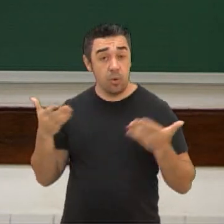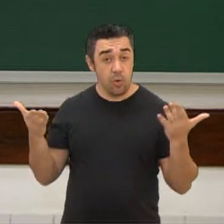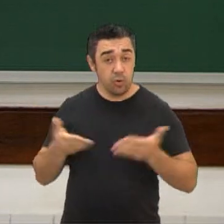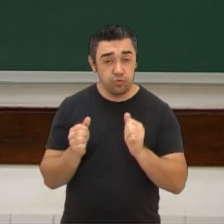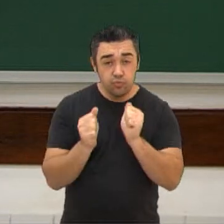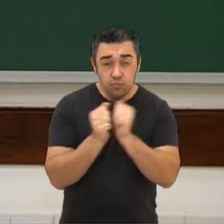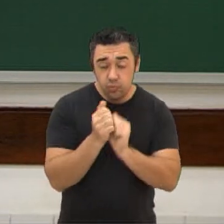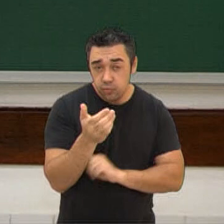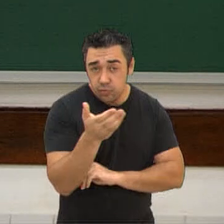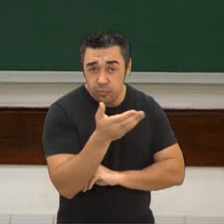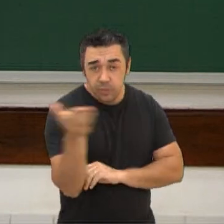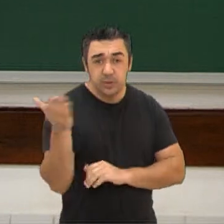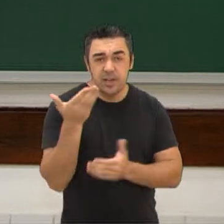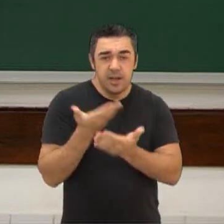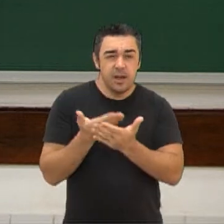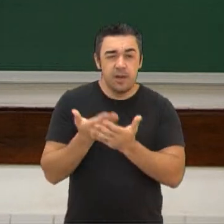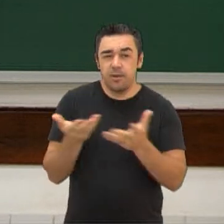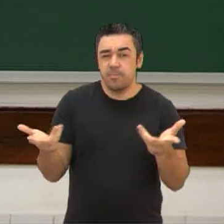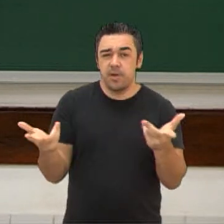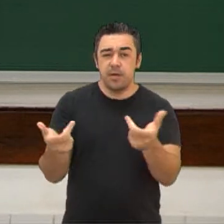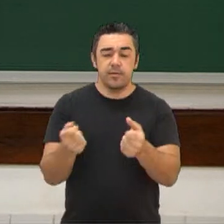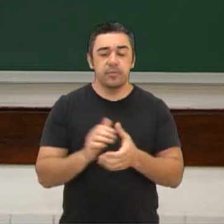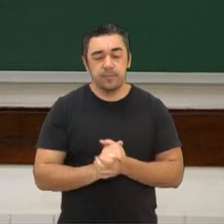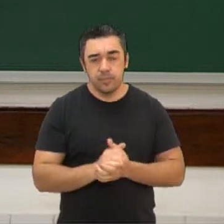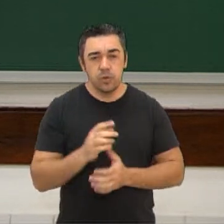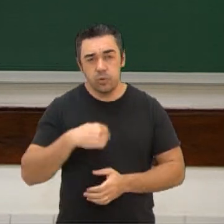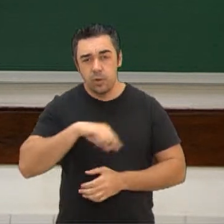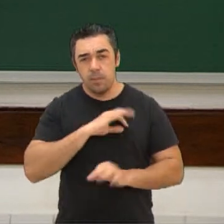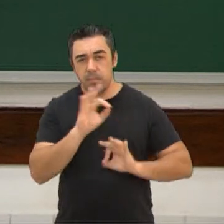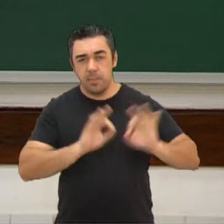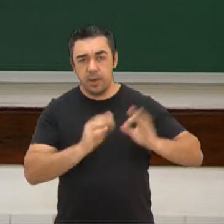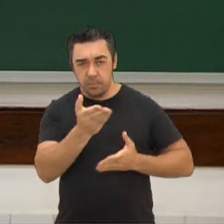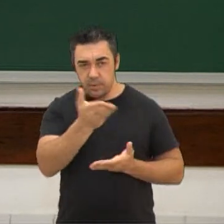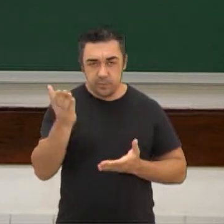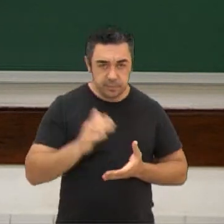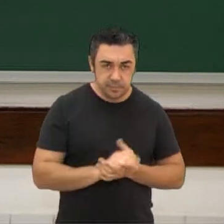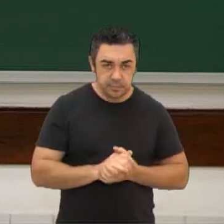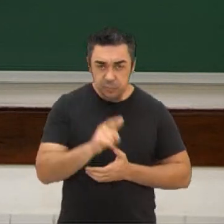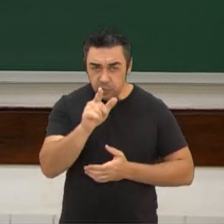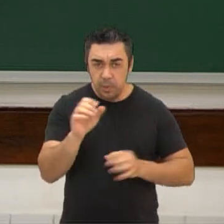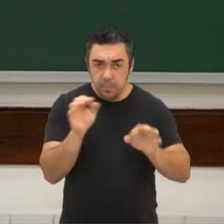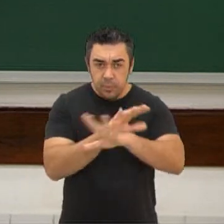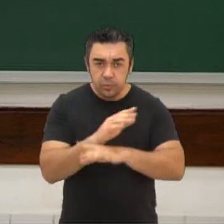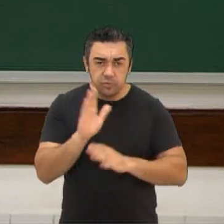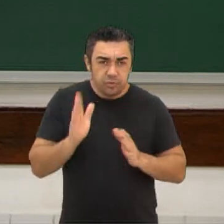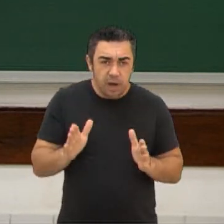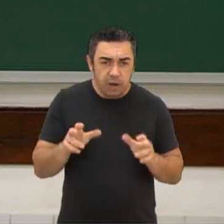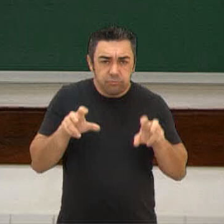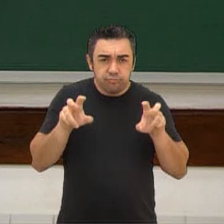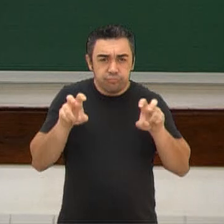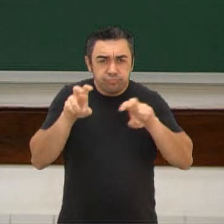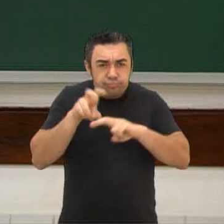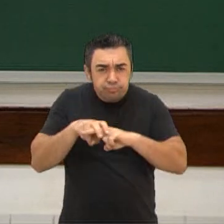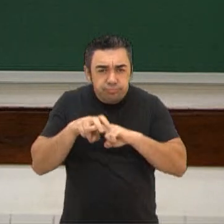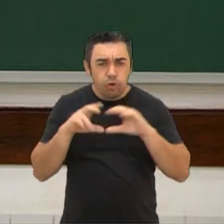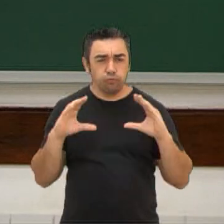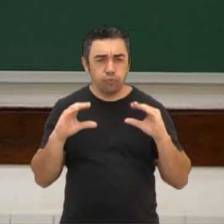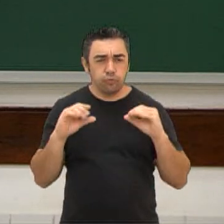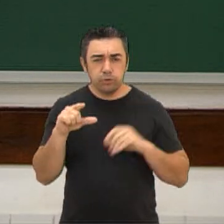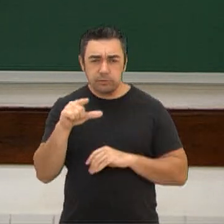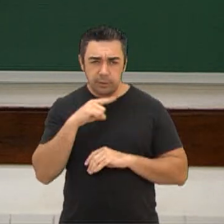vamos juntos nessa aula maravilhosa que a gente preparou para vocês, tá? Estão prontos, estão acomodados, estão